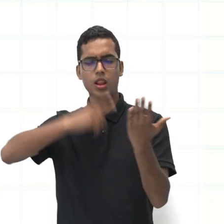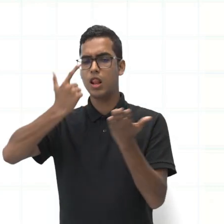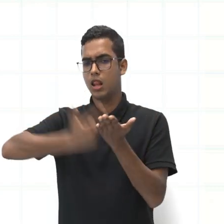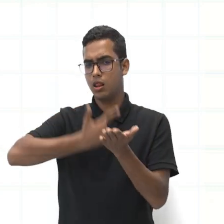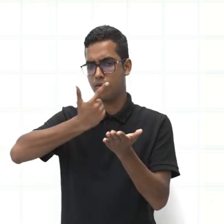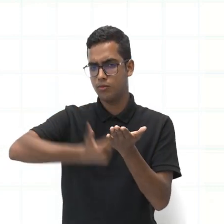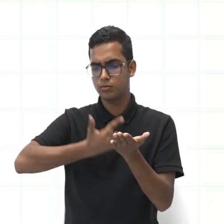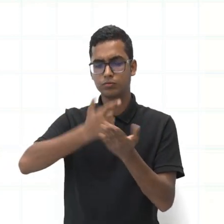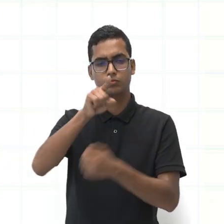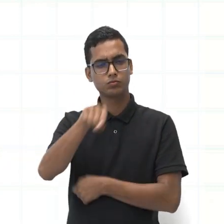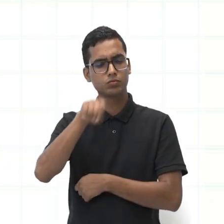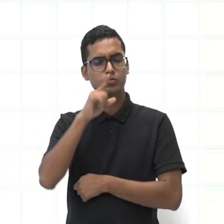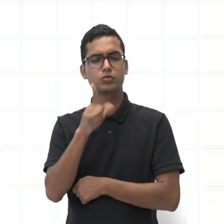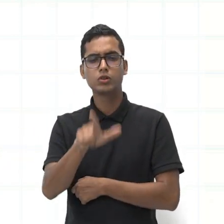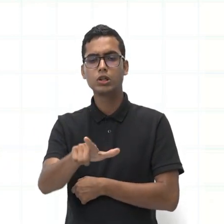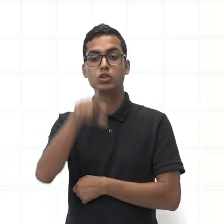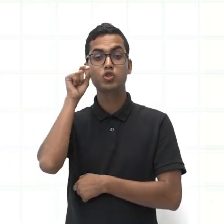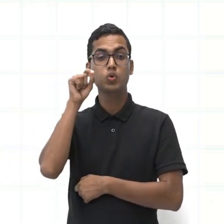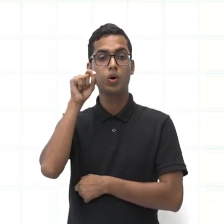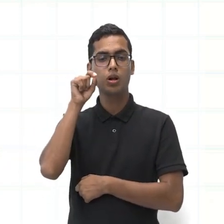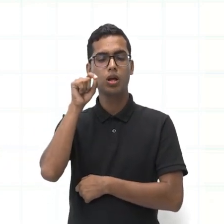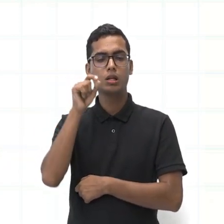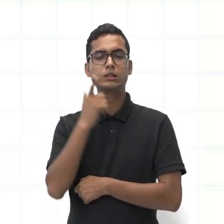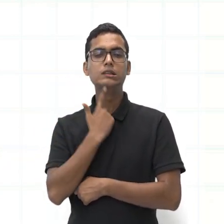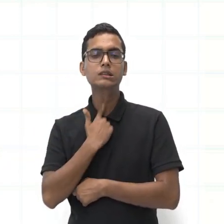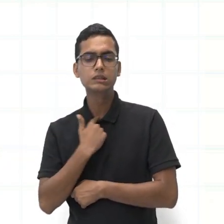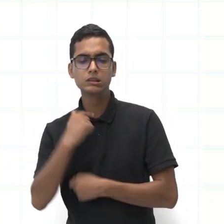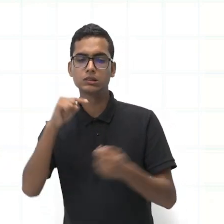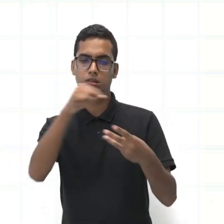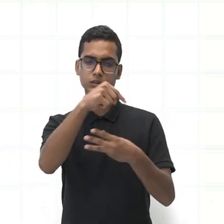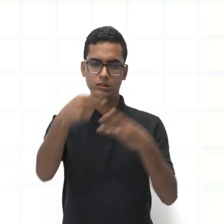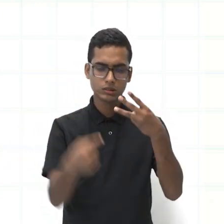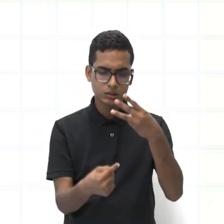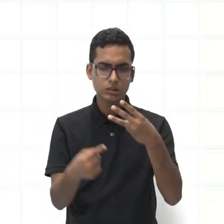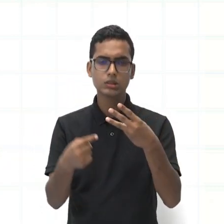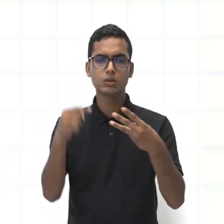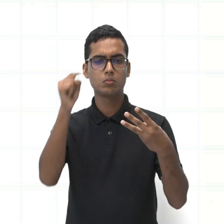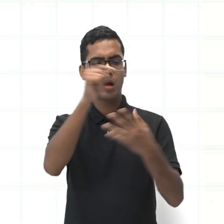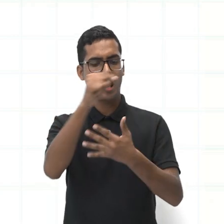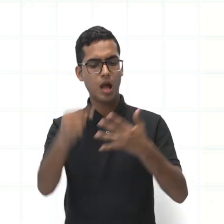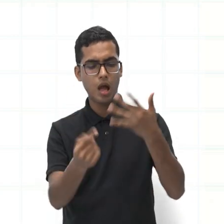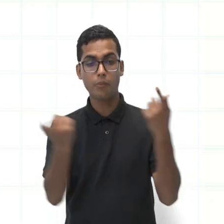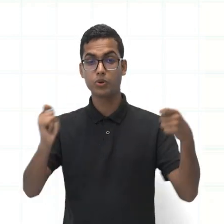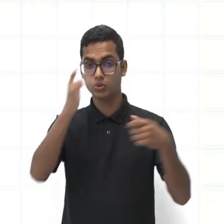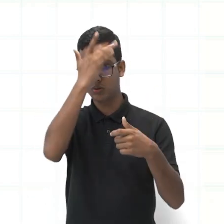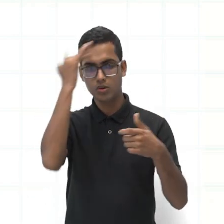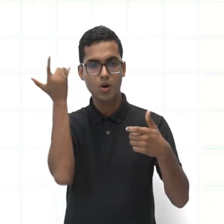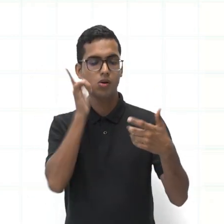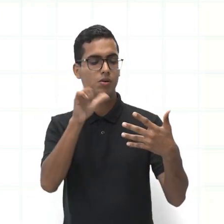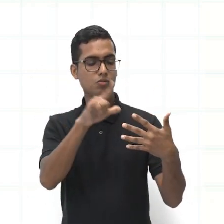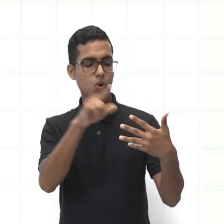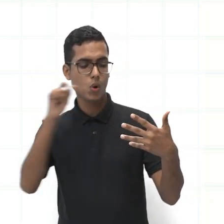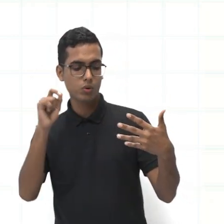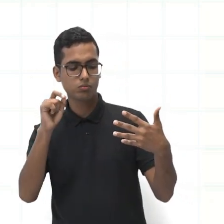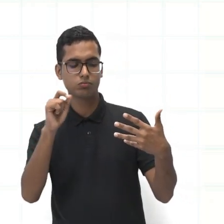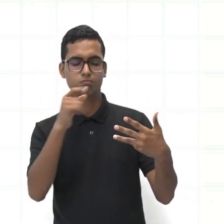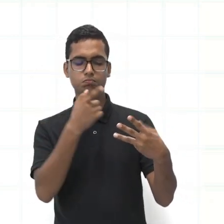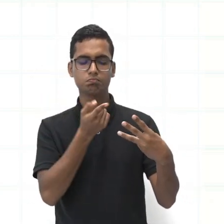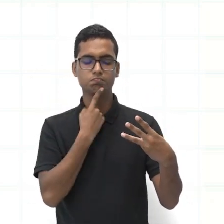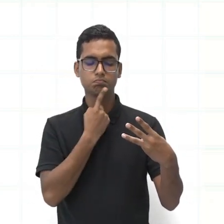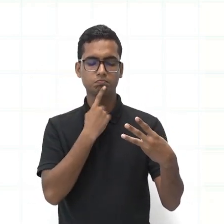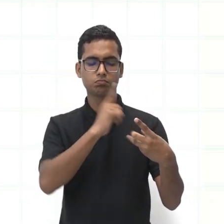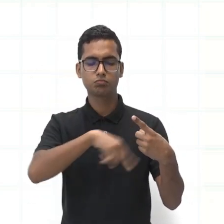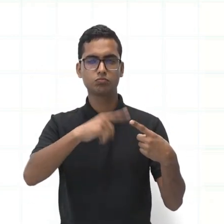E repare que quando eu falo de preferência, eu estou falando de opções, eu estou dando alternativas, tá certo?